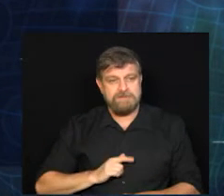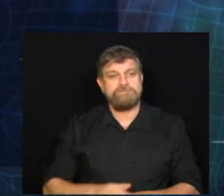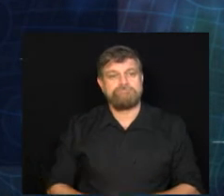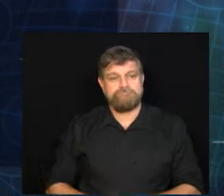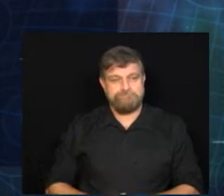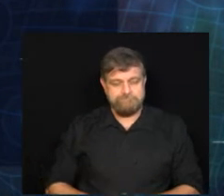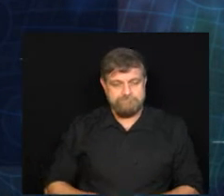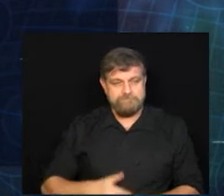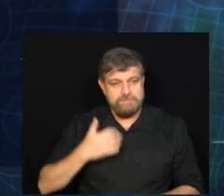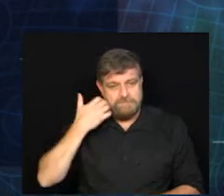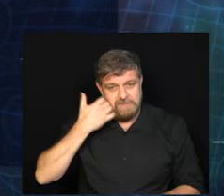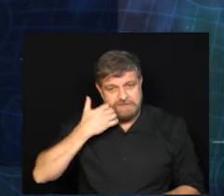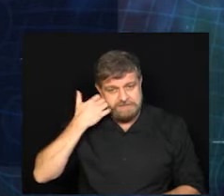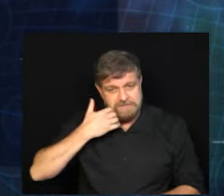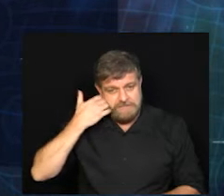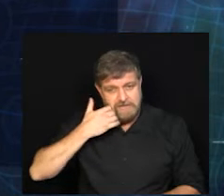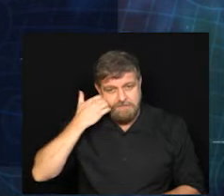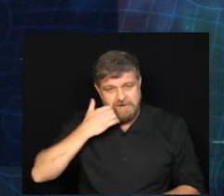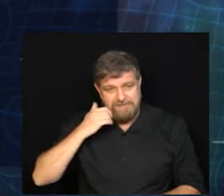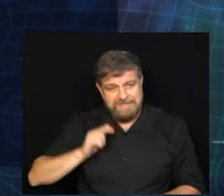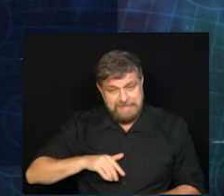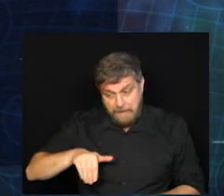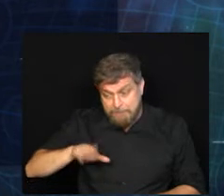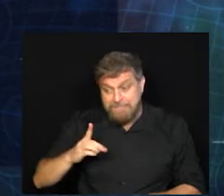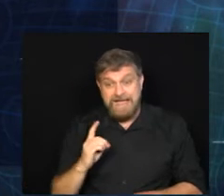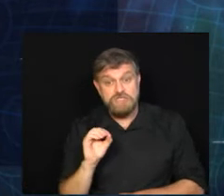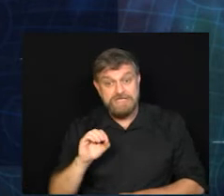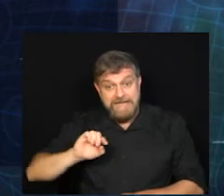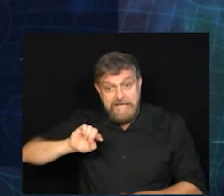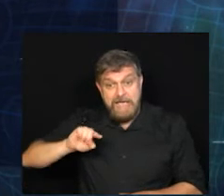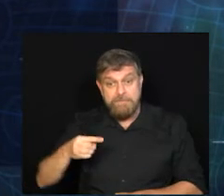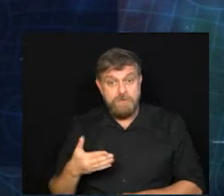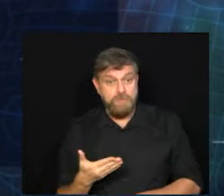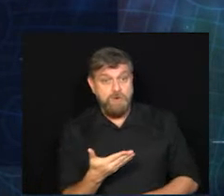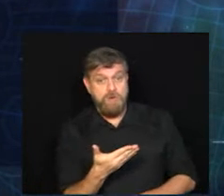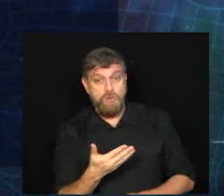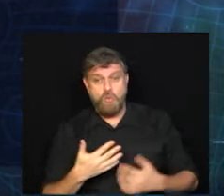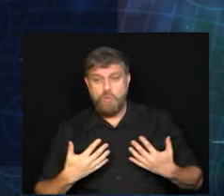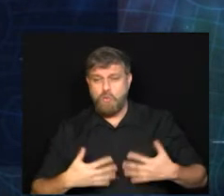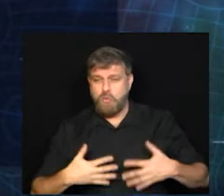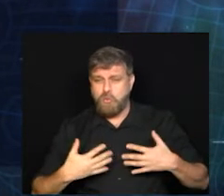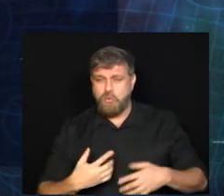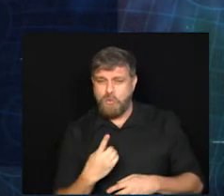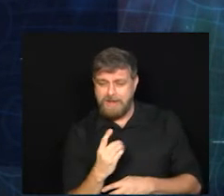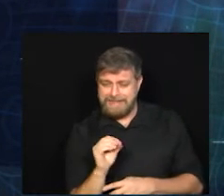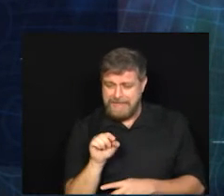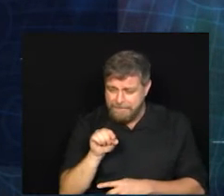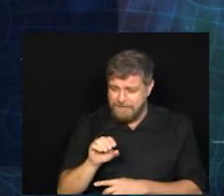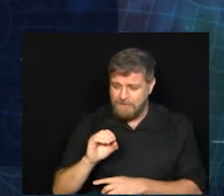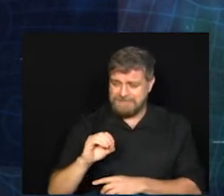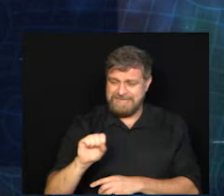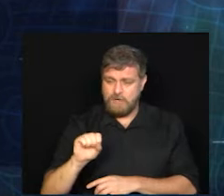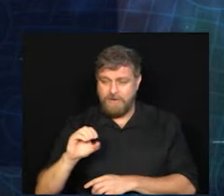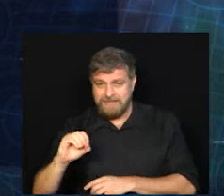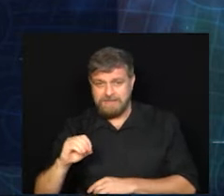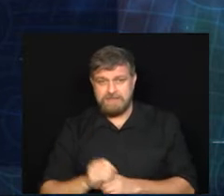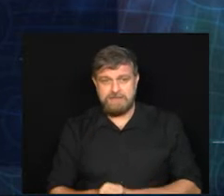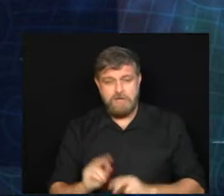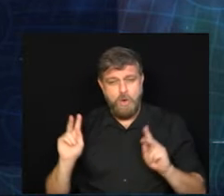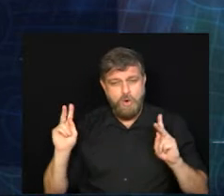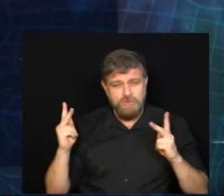10.737. Outra cidade também que ultrapassa dos 10 mil casos é Santa Bárbara do Oeste, com 10.080,